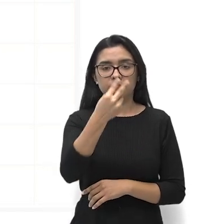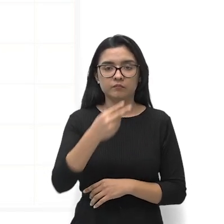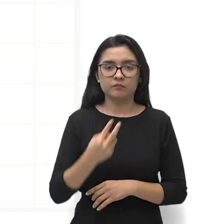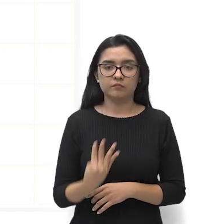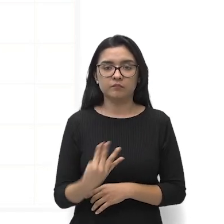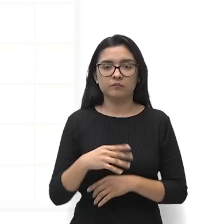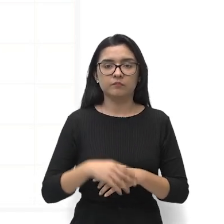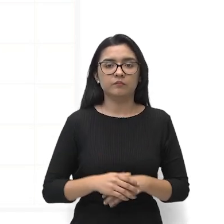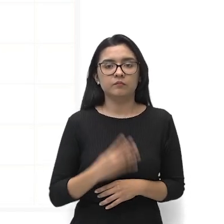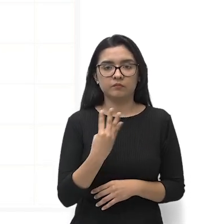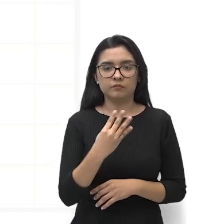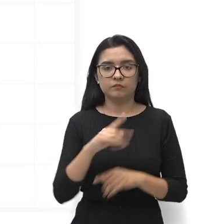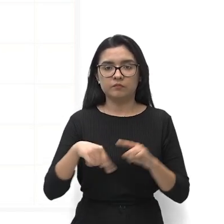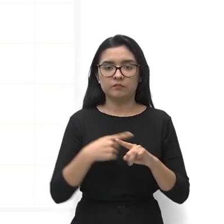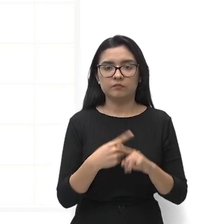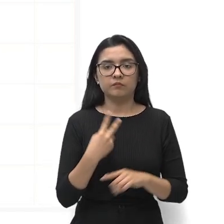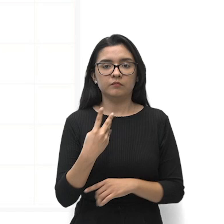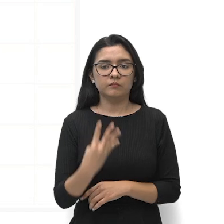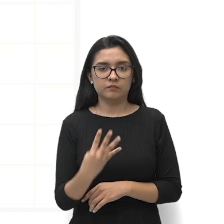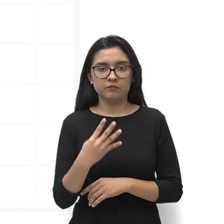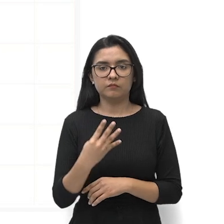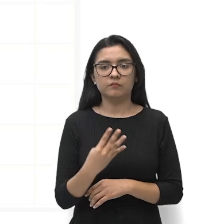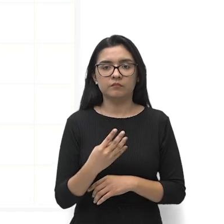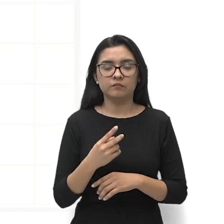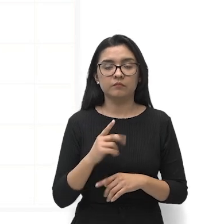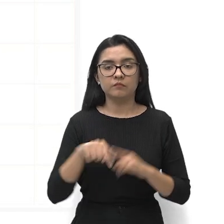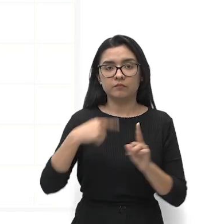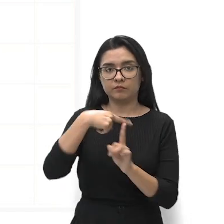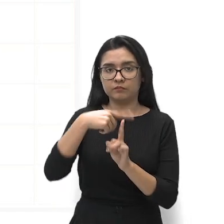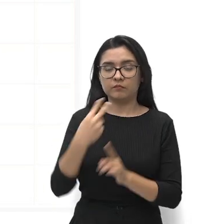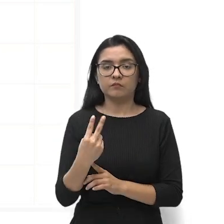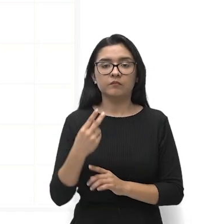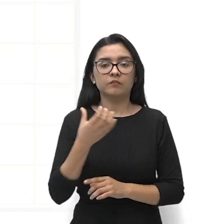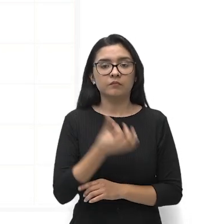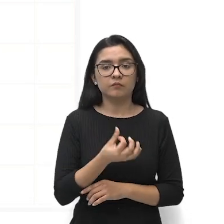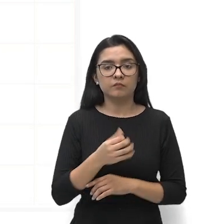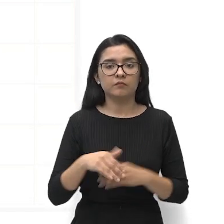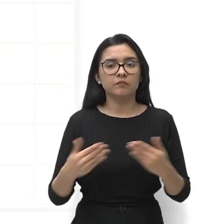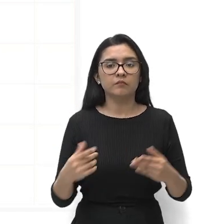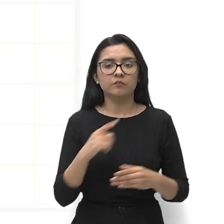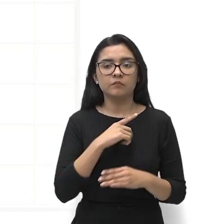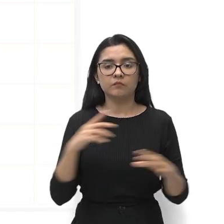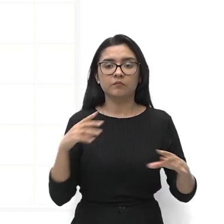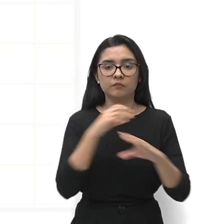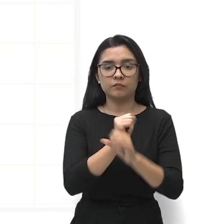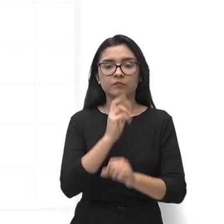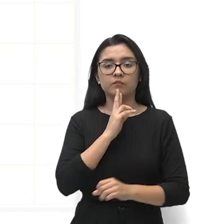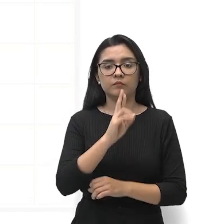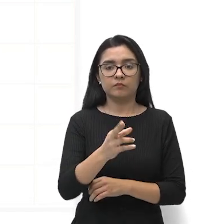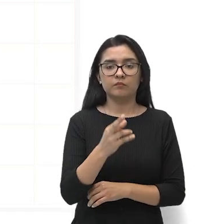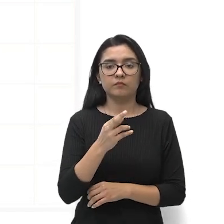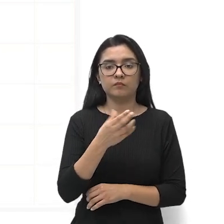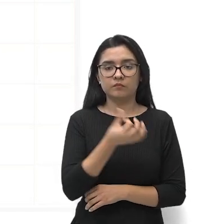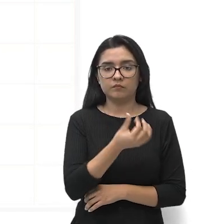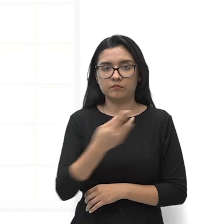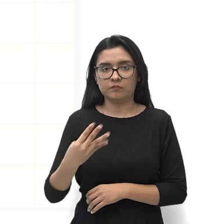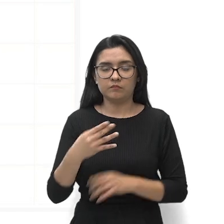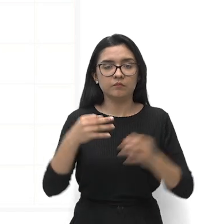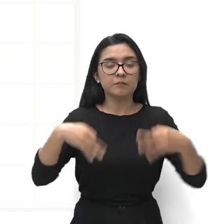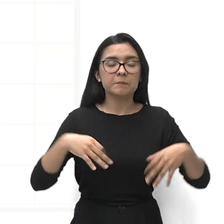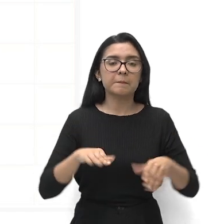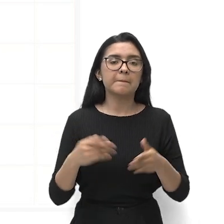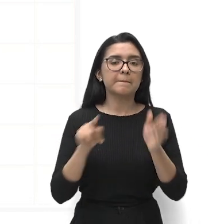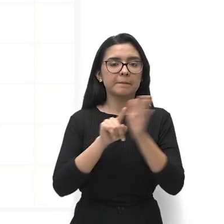2. 4 vezes 1, 4, com 2, 6. Então, ó, esse produto aqui deu quanto? 64. Aí